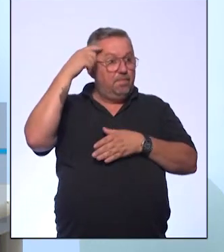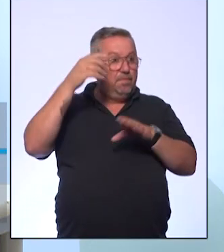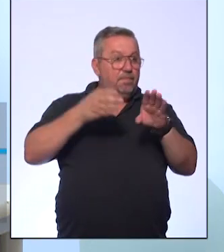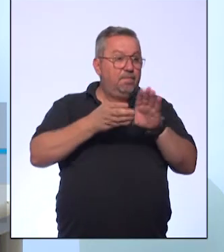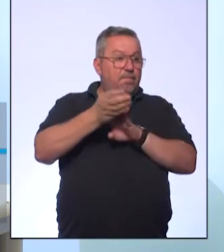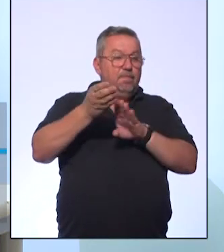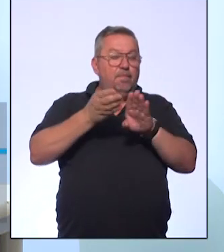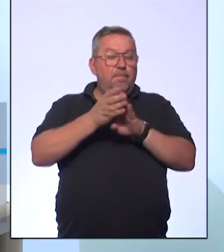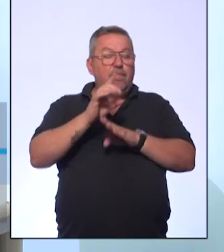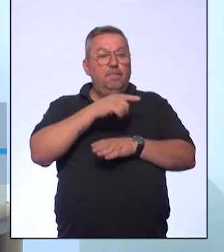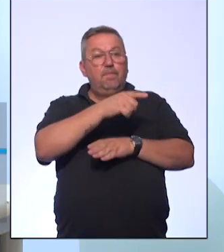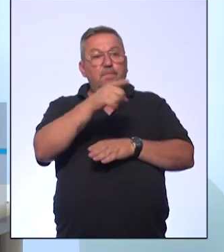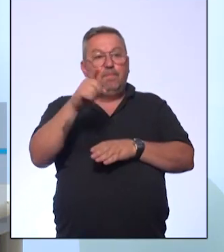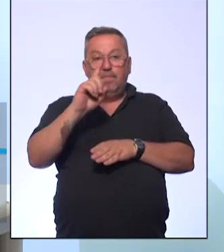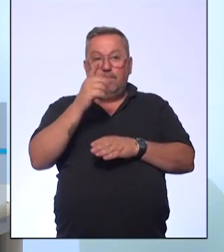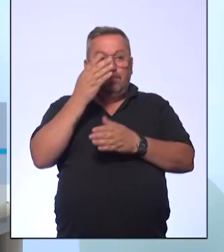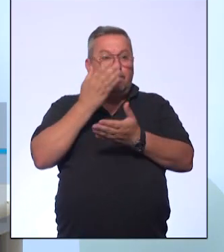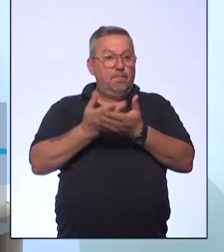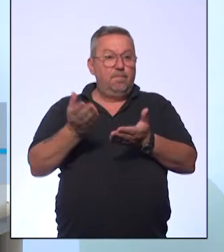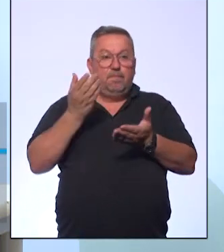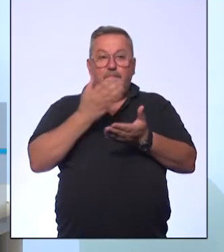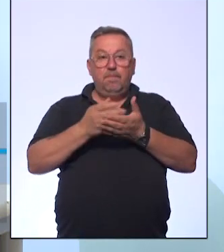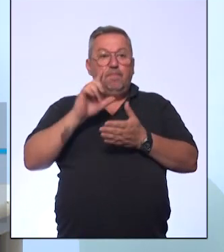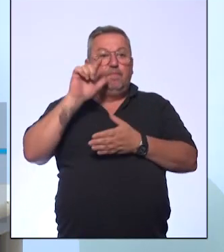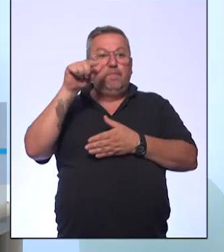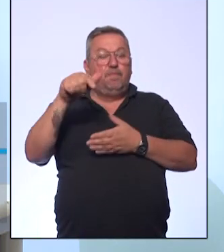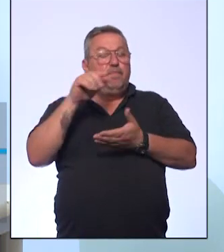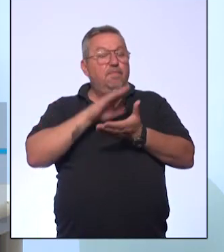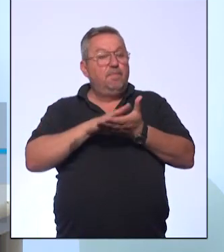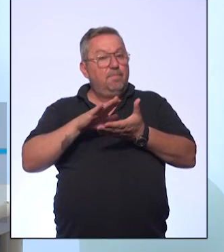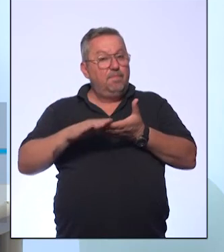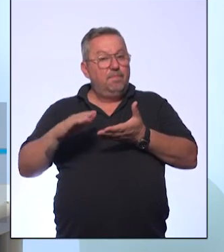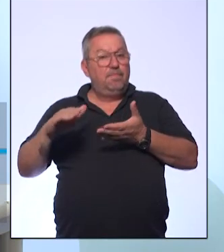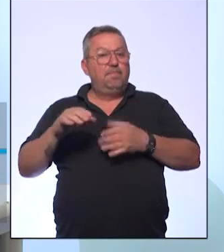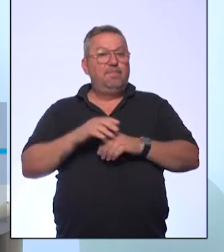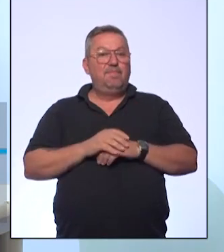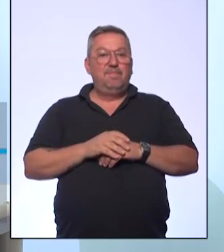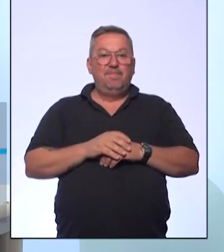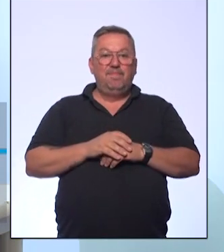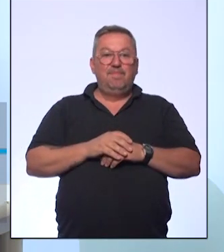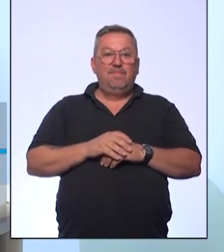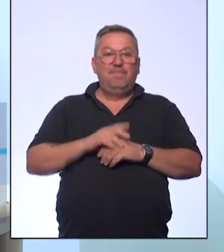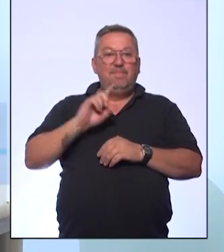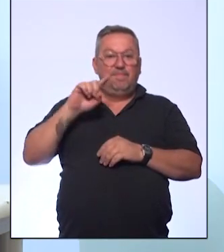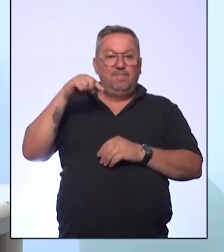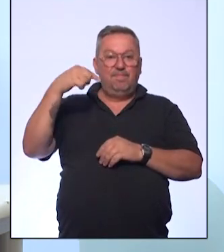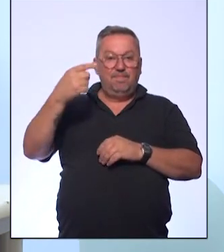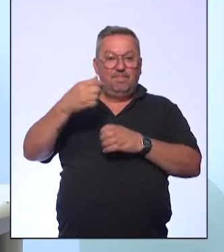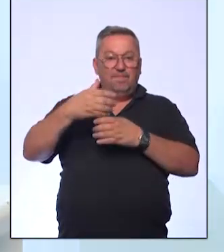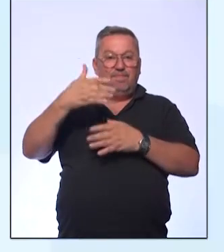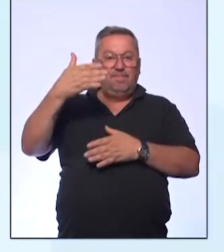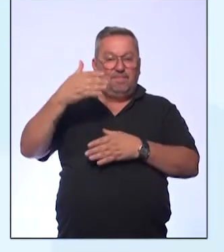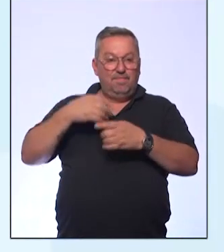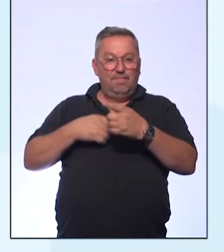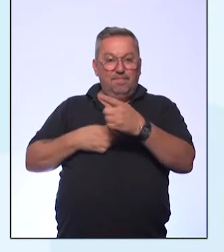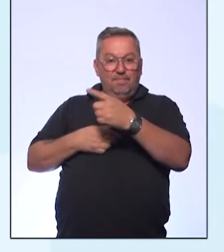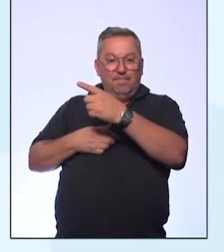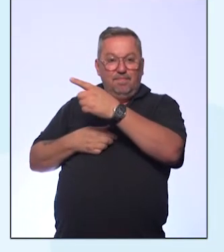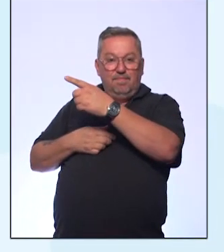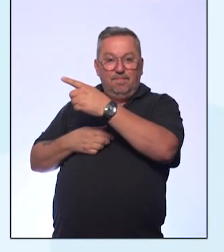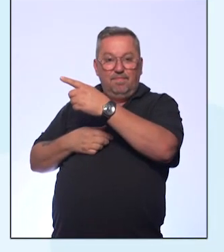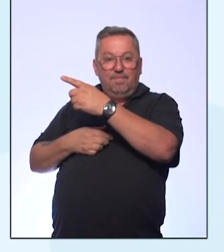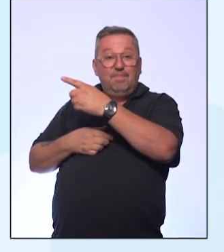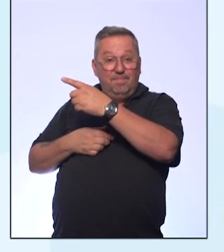orientações, para que vocês não se percam depois na atividade. Passando para o próximo slide, por